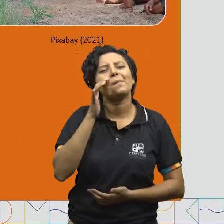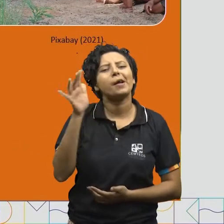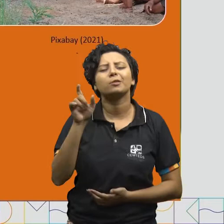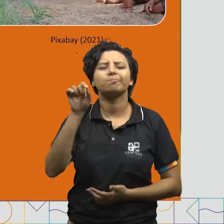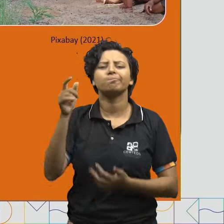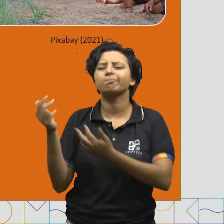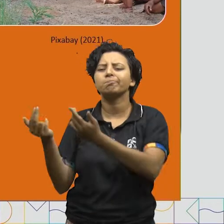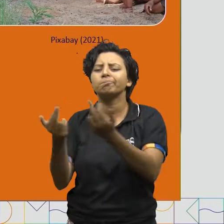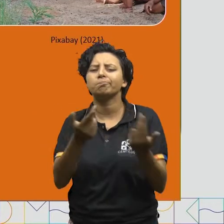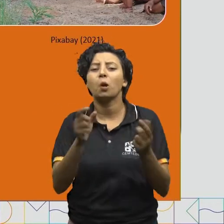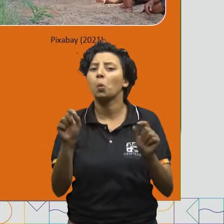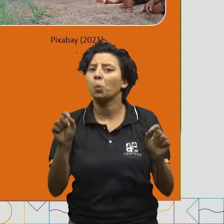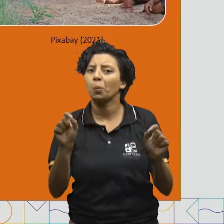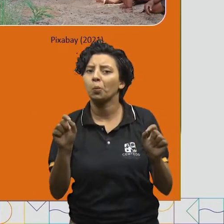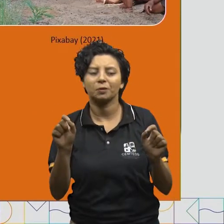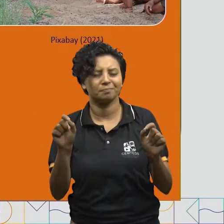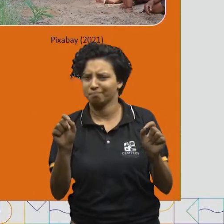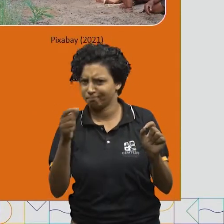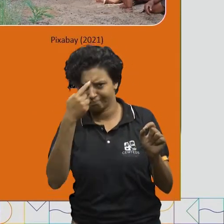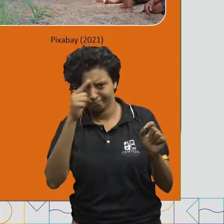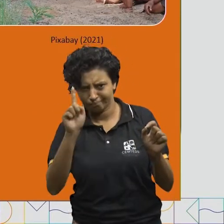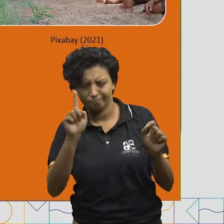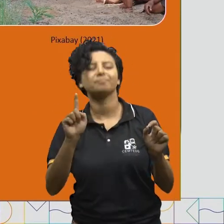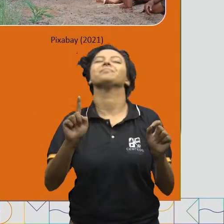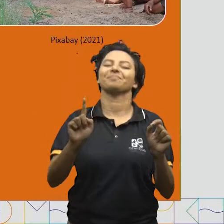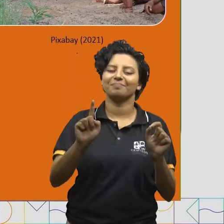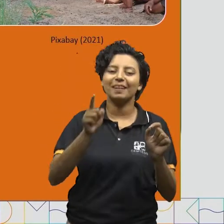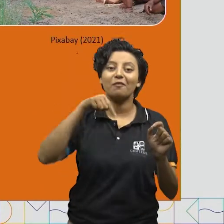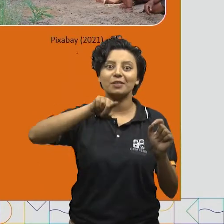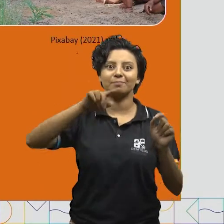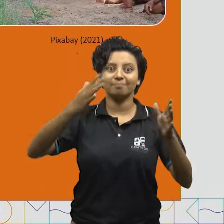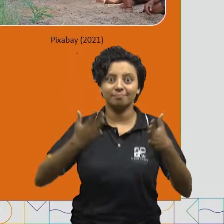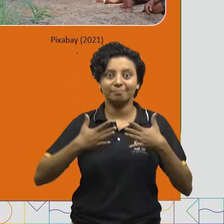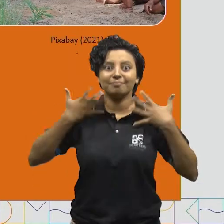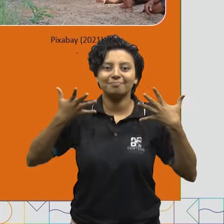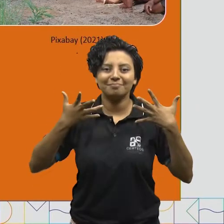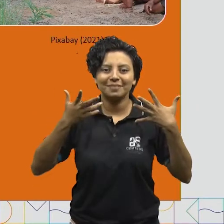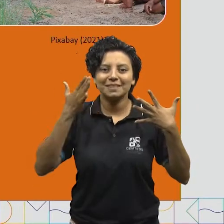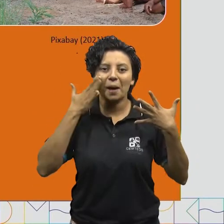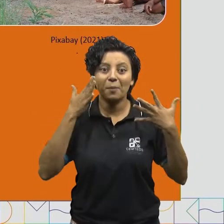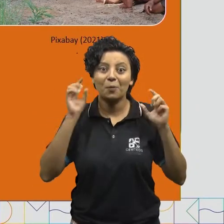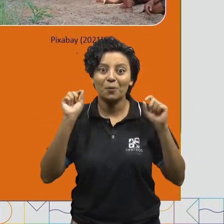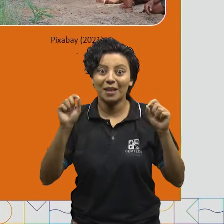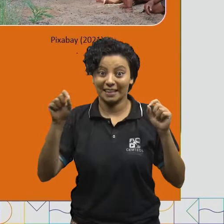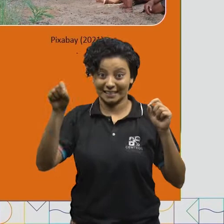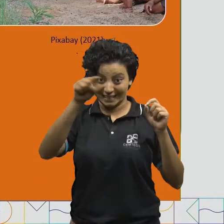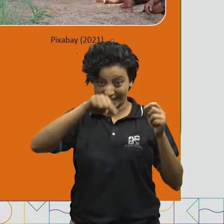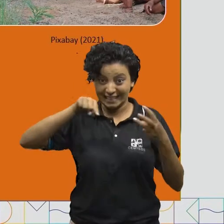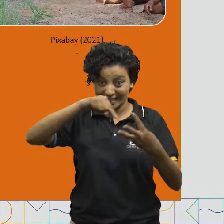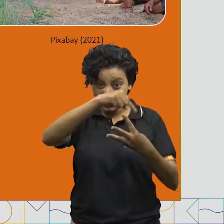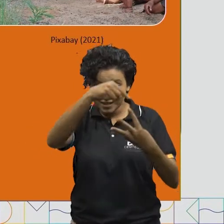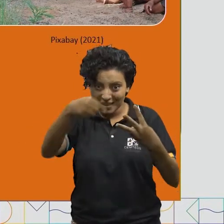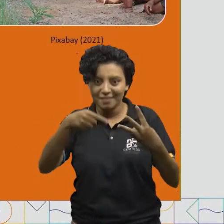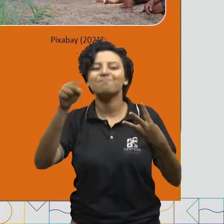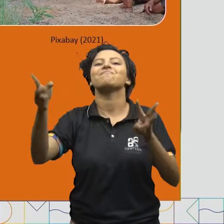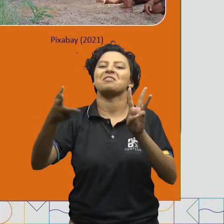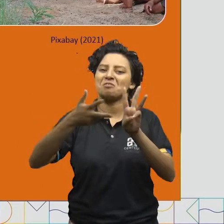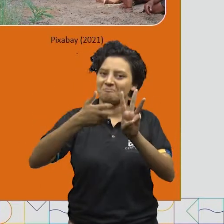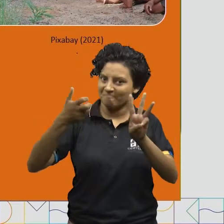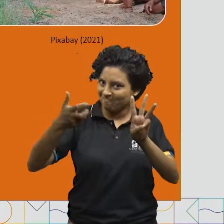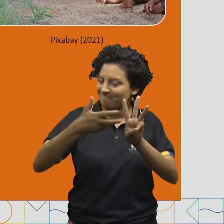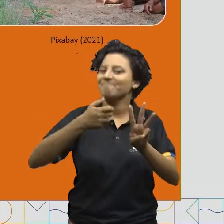comum? Não? Talvez você se surpreenda em saber, mas eles são todos